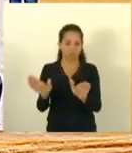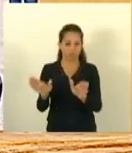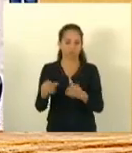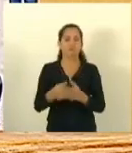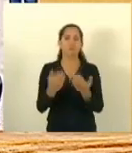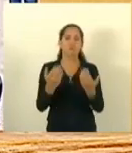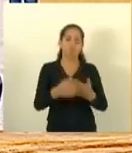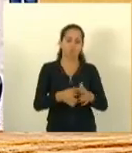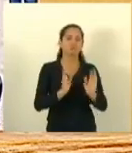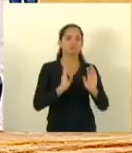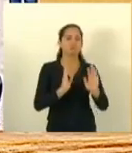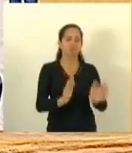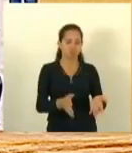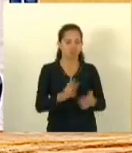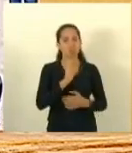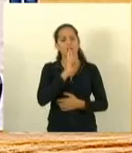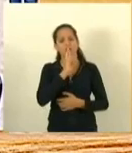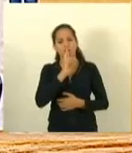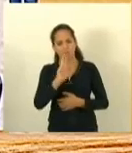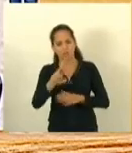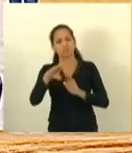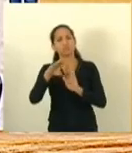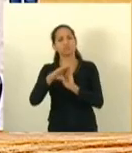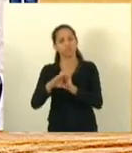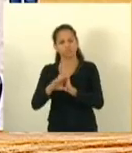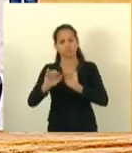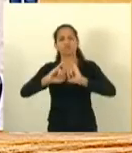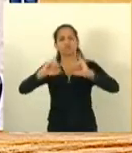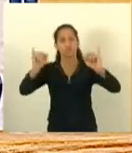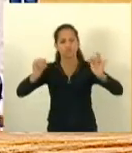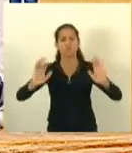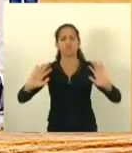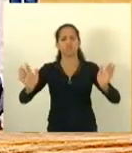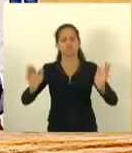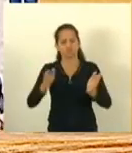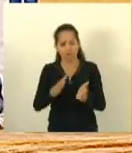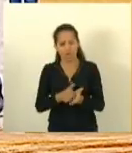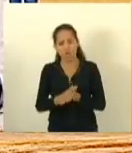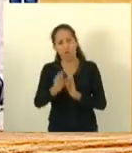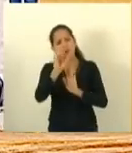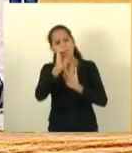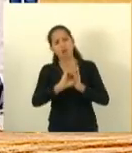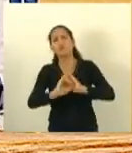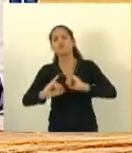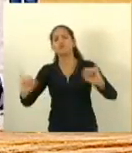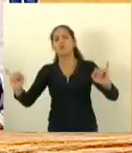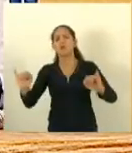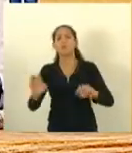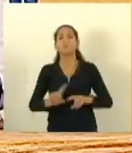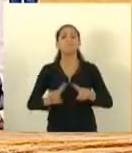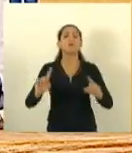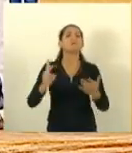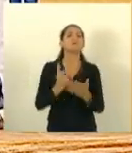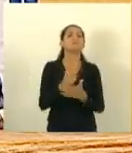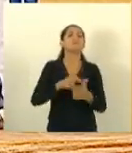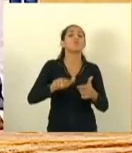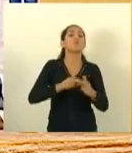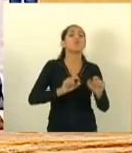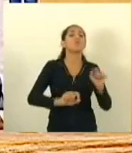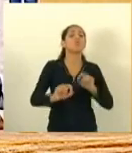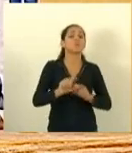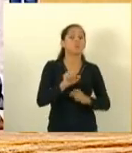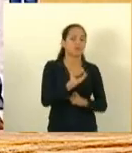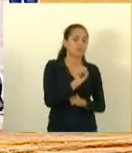realizado Resultado já divulgado Mas qual o problema? Até agora a SEDU e a